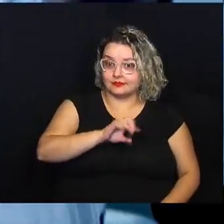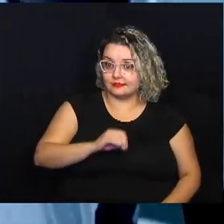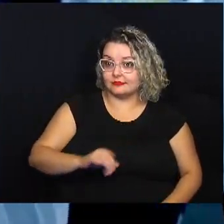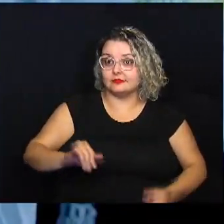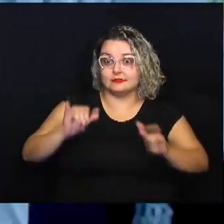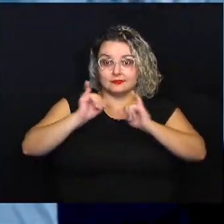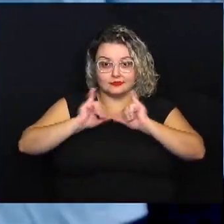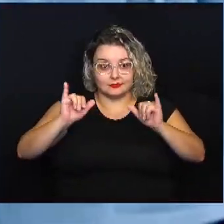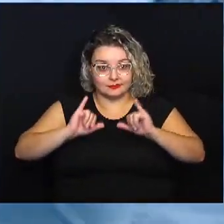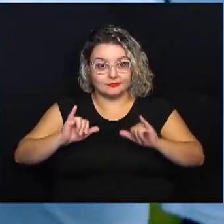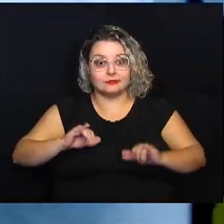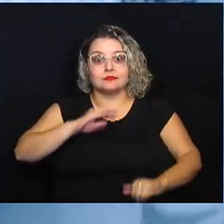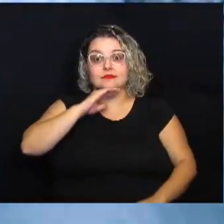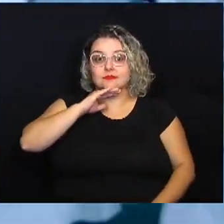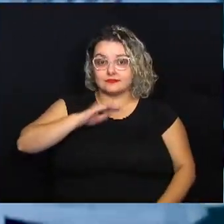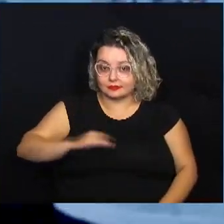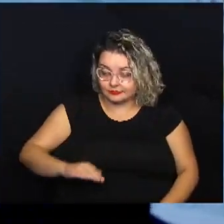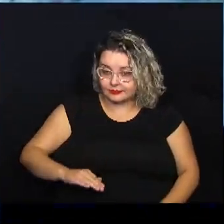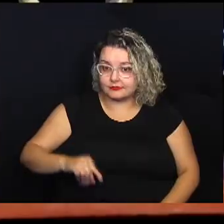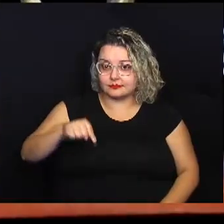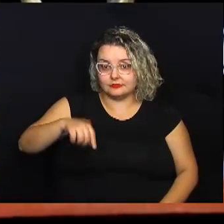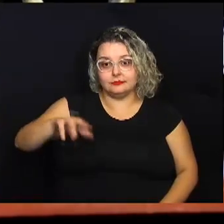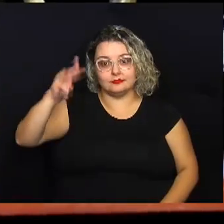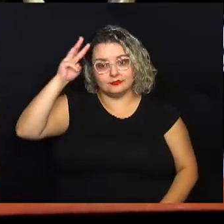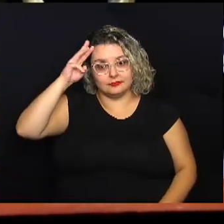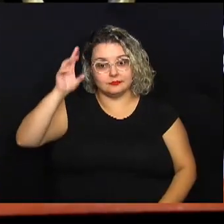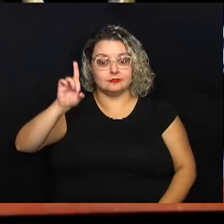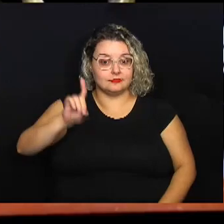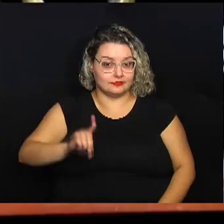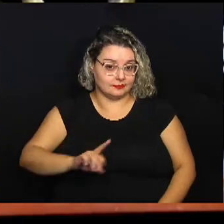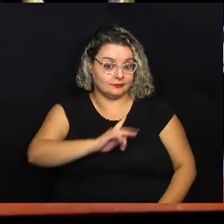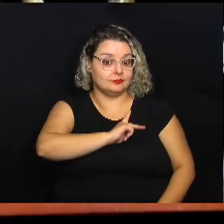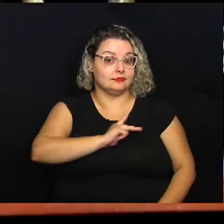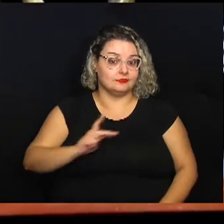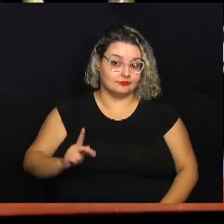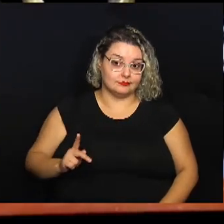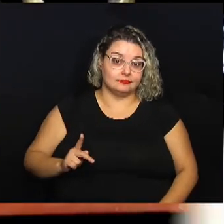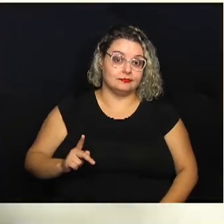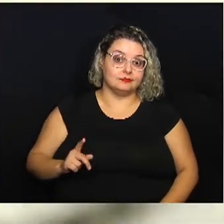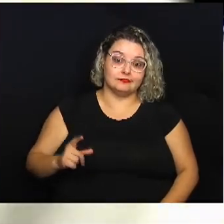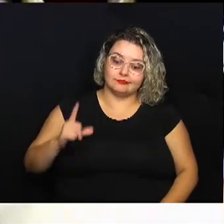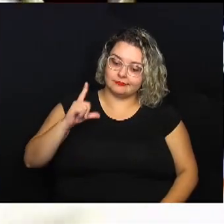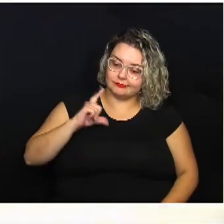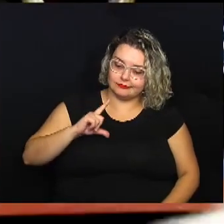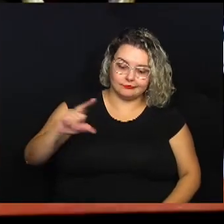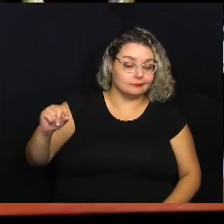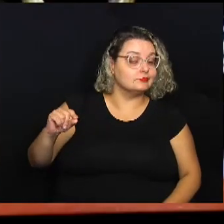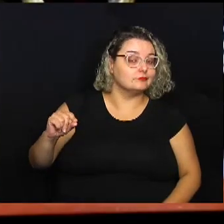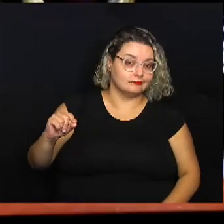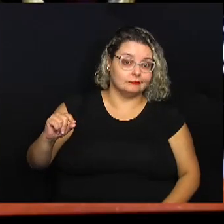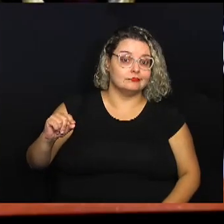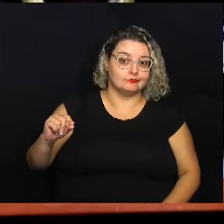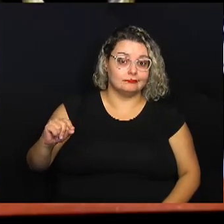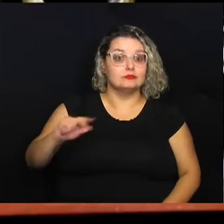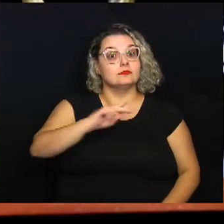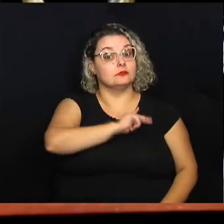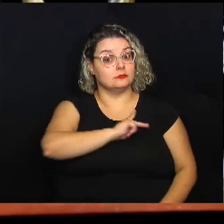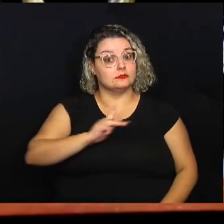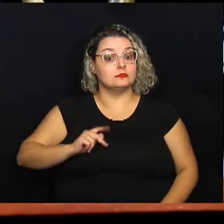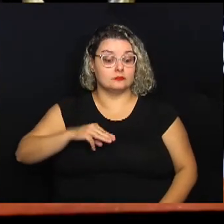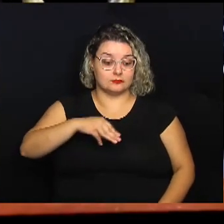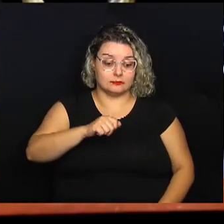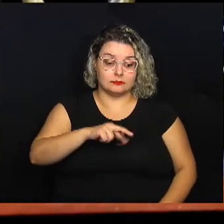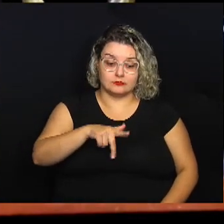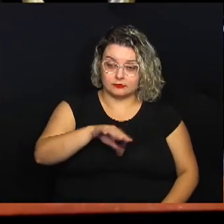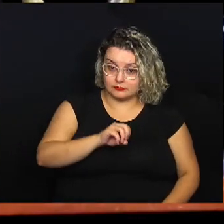desta terça-feira à diretoria pontepretana a saída do clube. De acordo com o presidente Marco Antônio